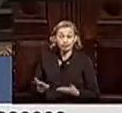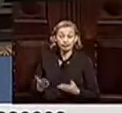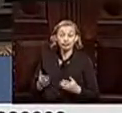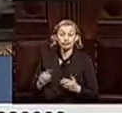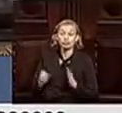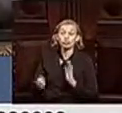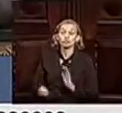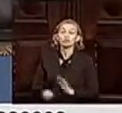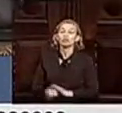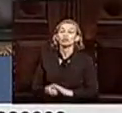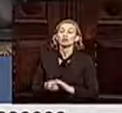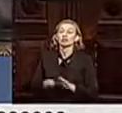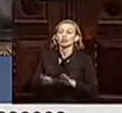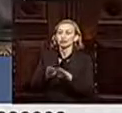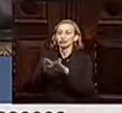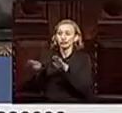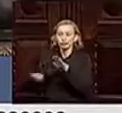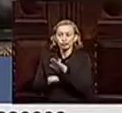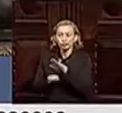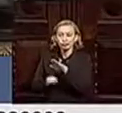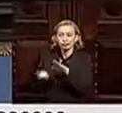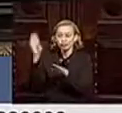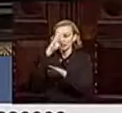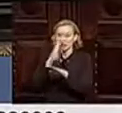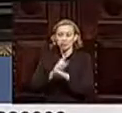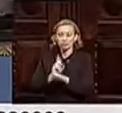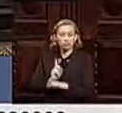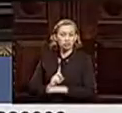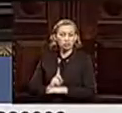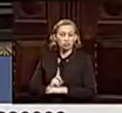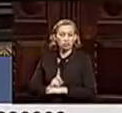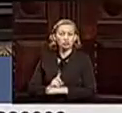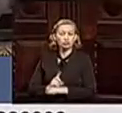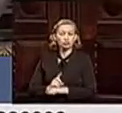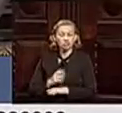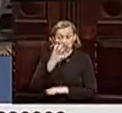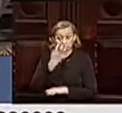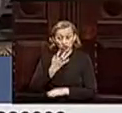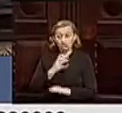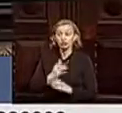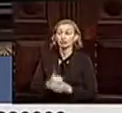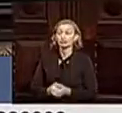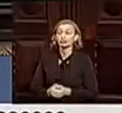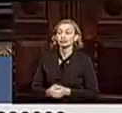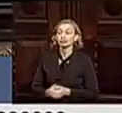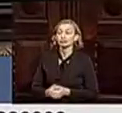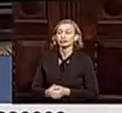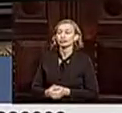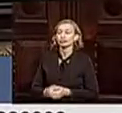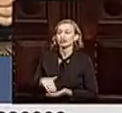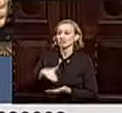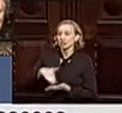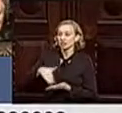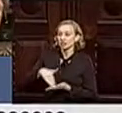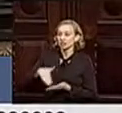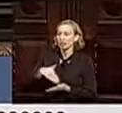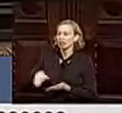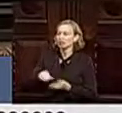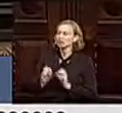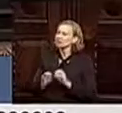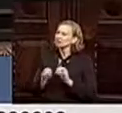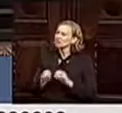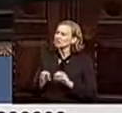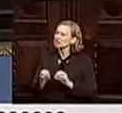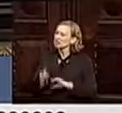racial no Brasil, e mais grave ainda, quando essa fala provém de um secretário de Educação.